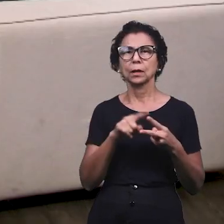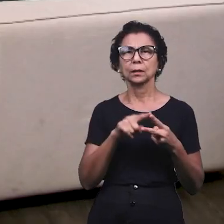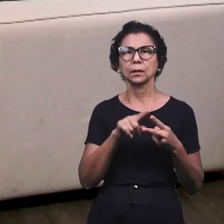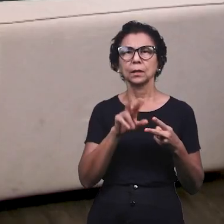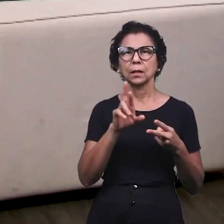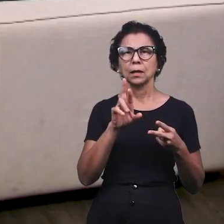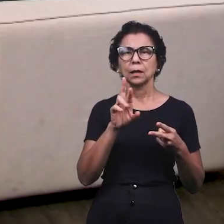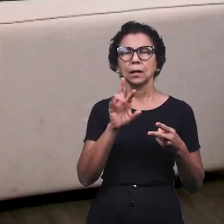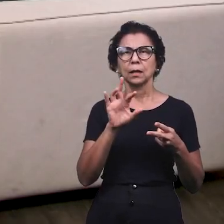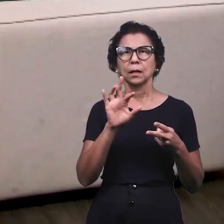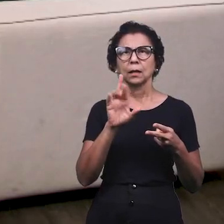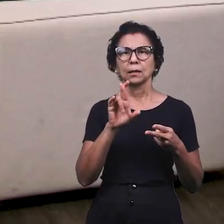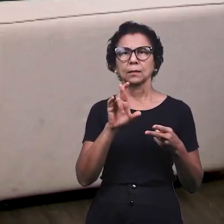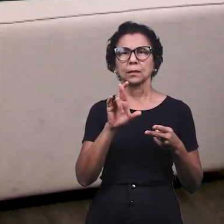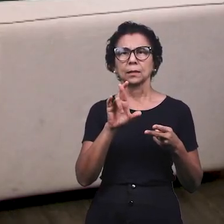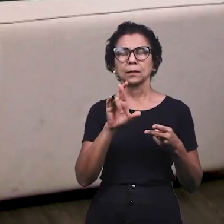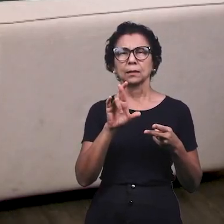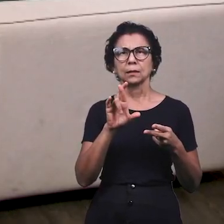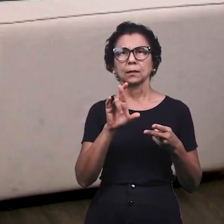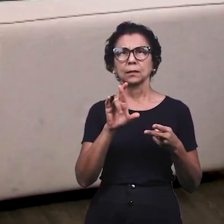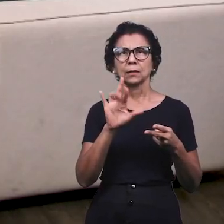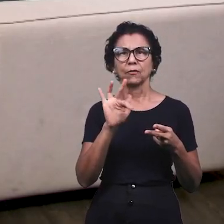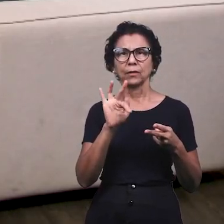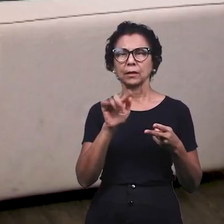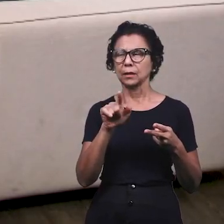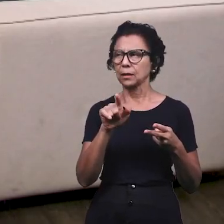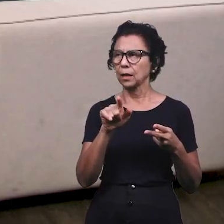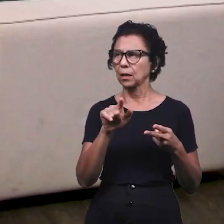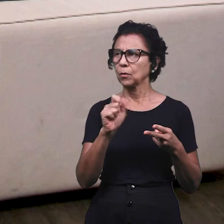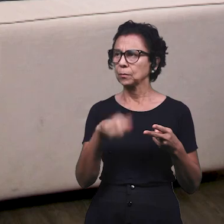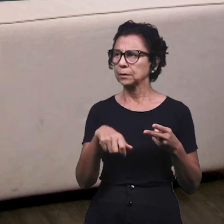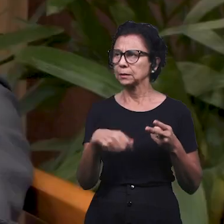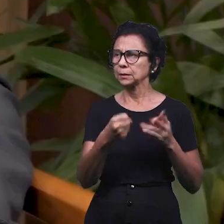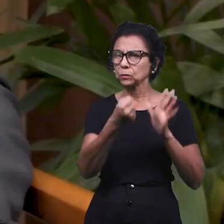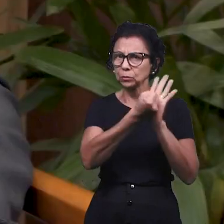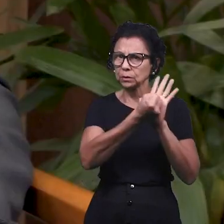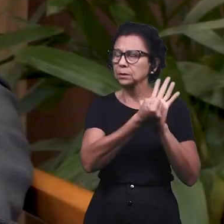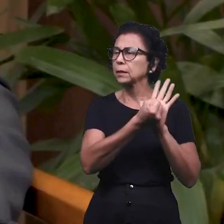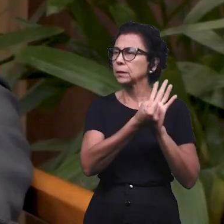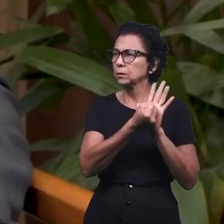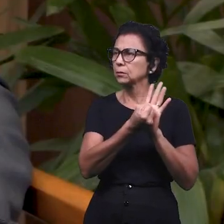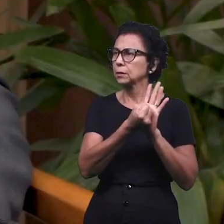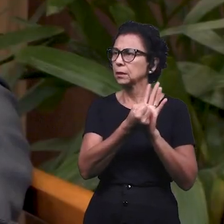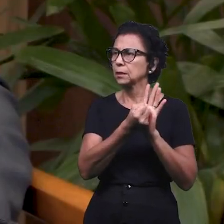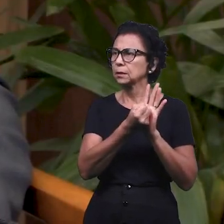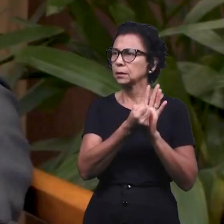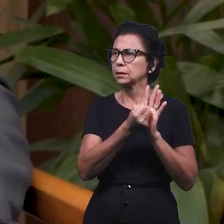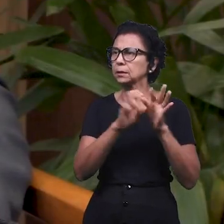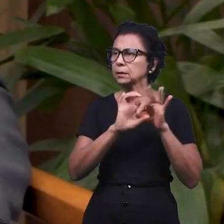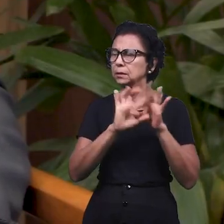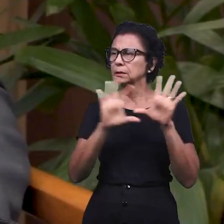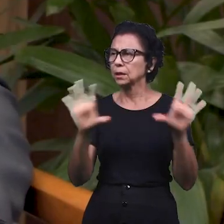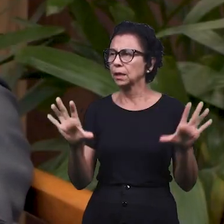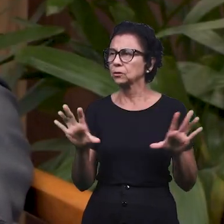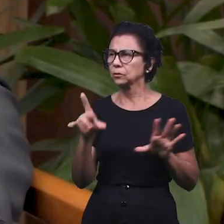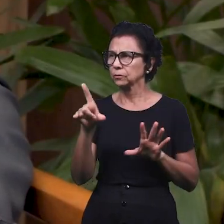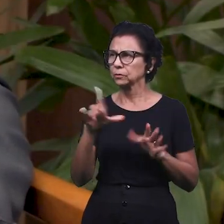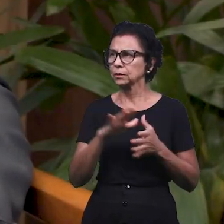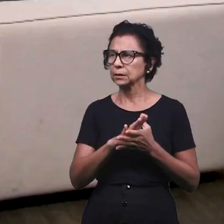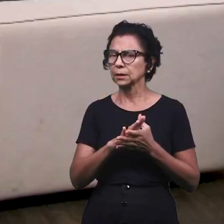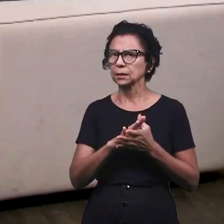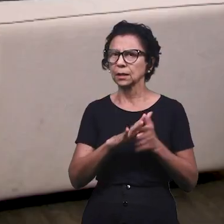autorização da Receita Federal. Exatamente. Preparo, vamos dizer assim, um selo que você tem, uma autorização para fazer determinada